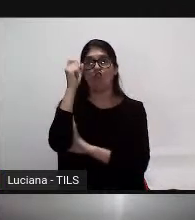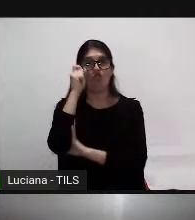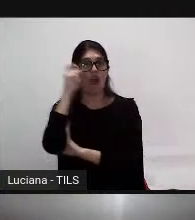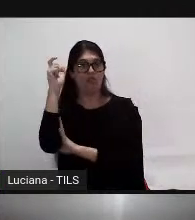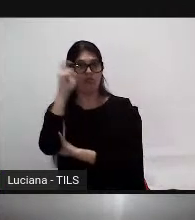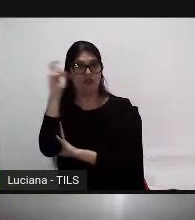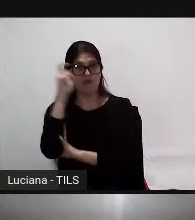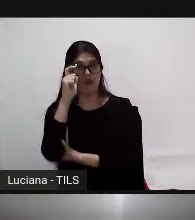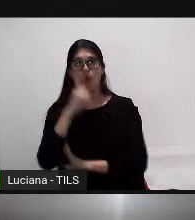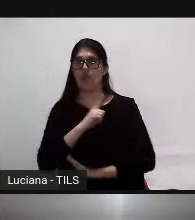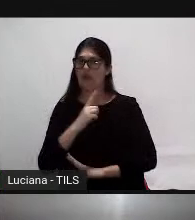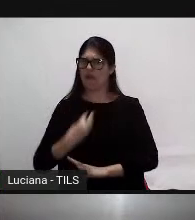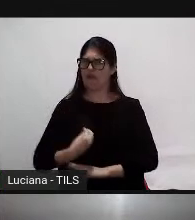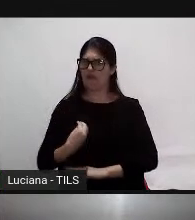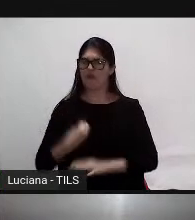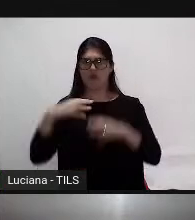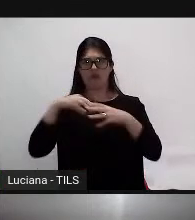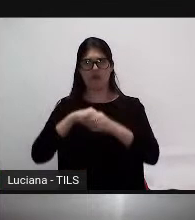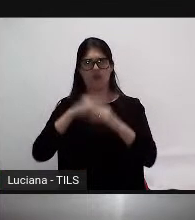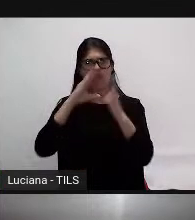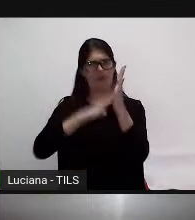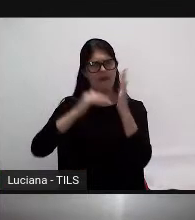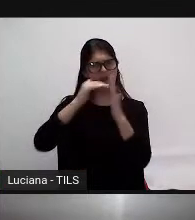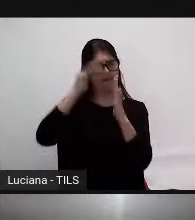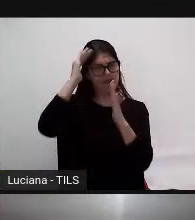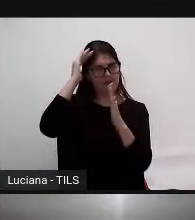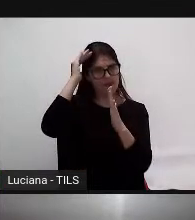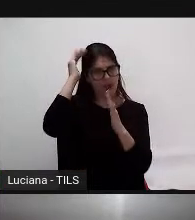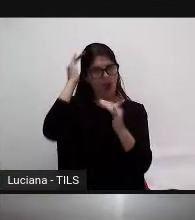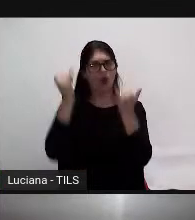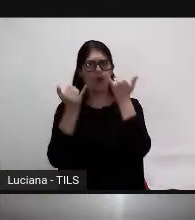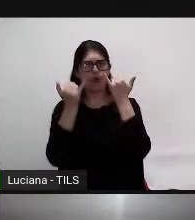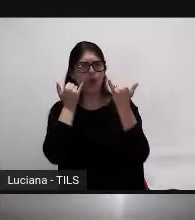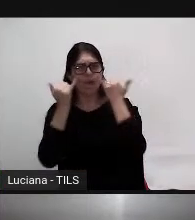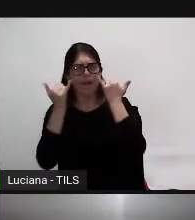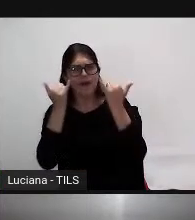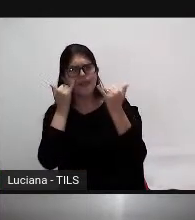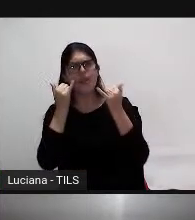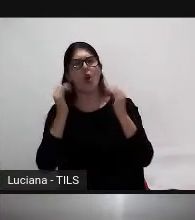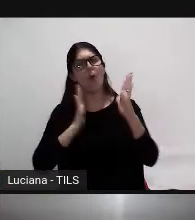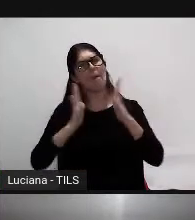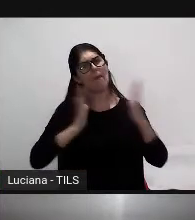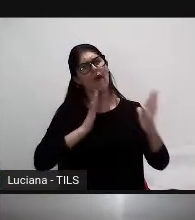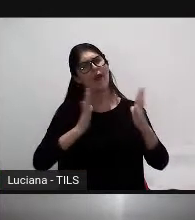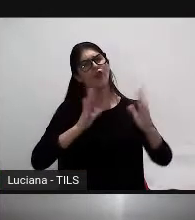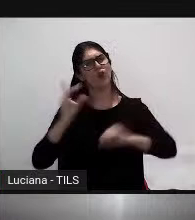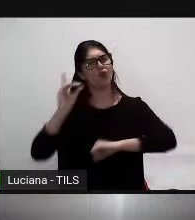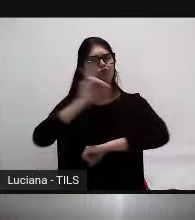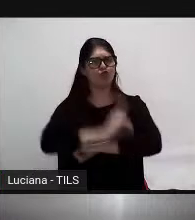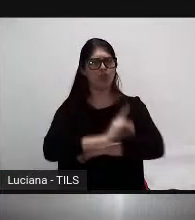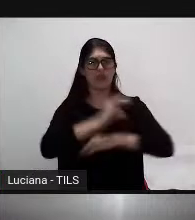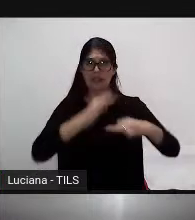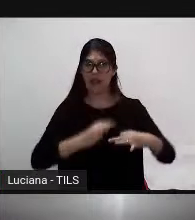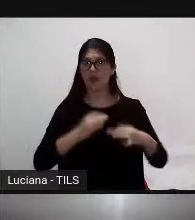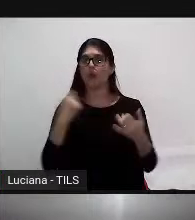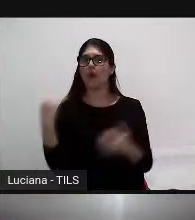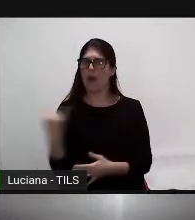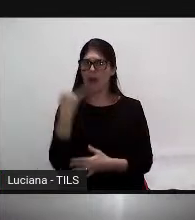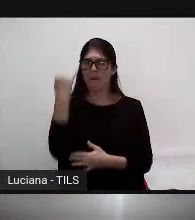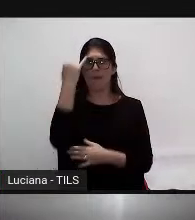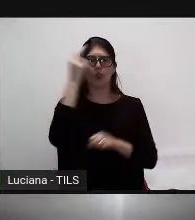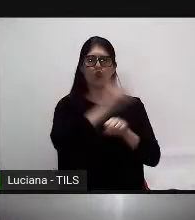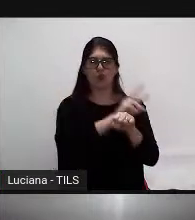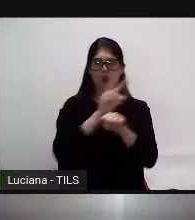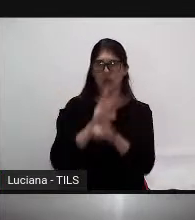estão no calendário acadêmico, lá tem todos esses prazos, datas de início e fim, então é importante estarem acompanhando todo esse processo